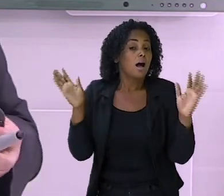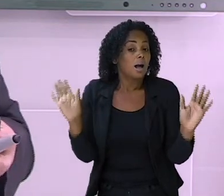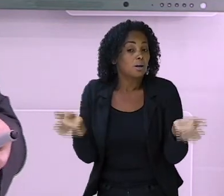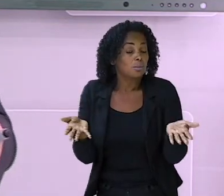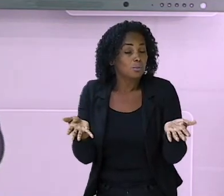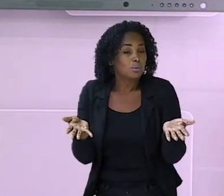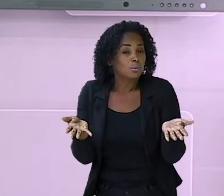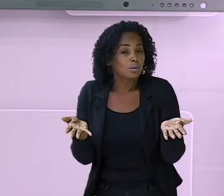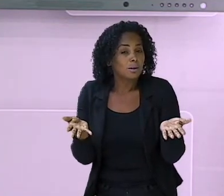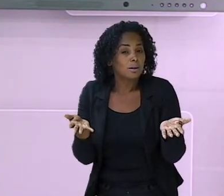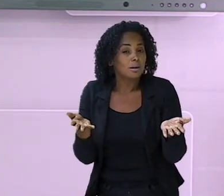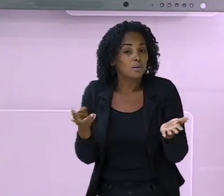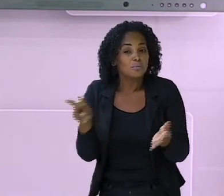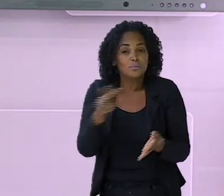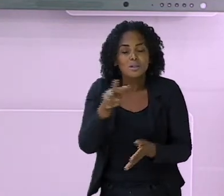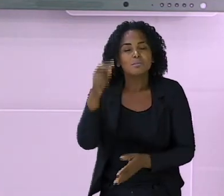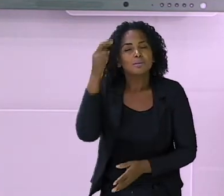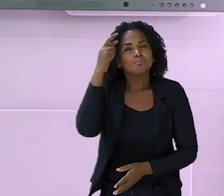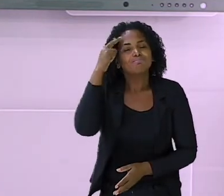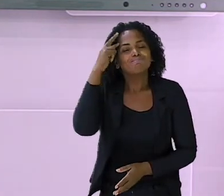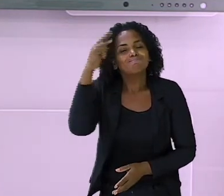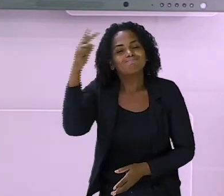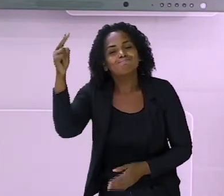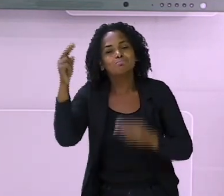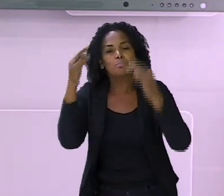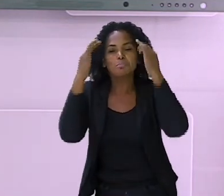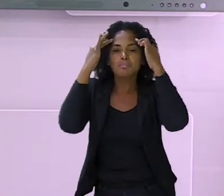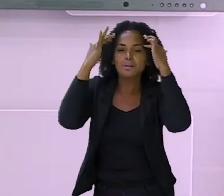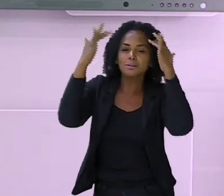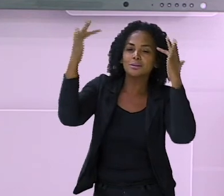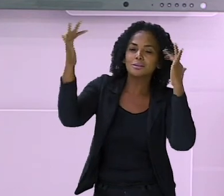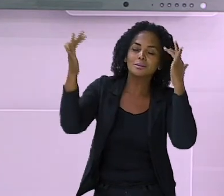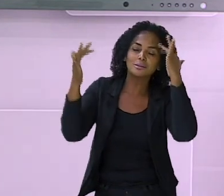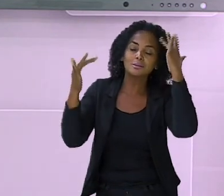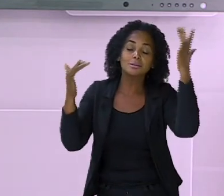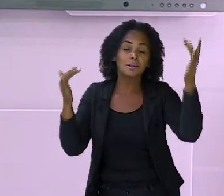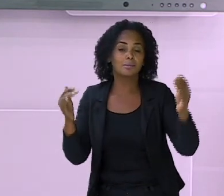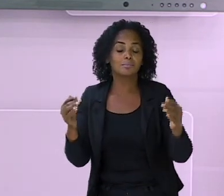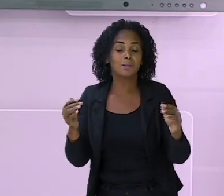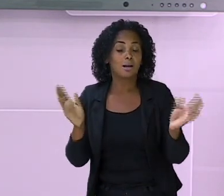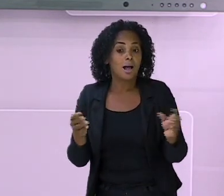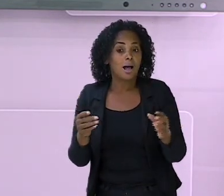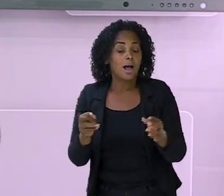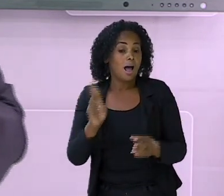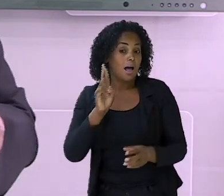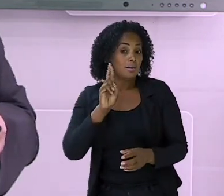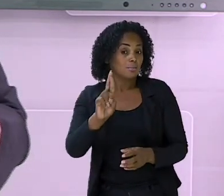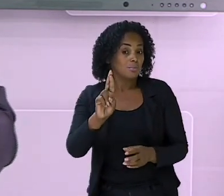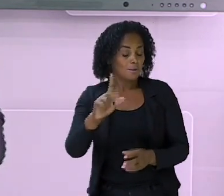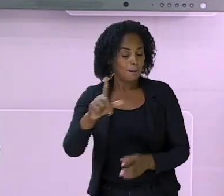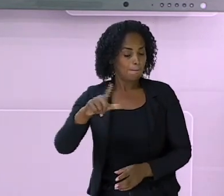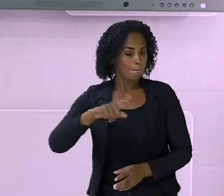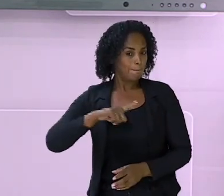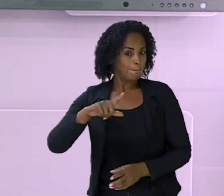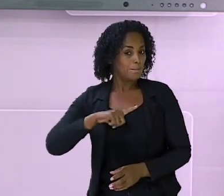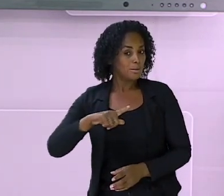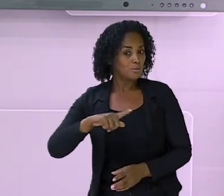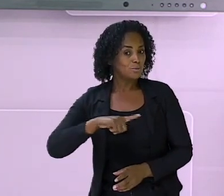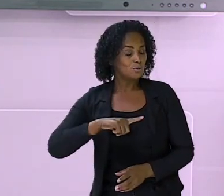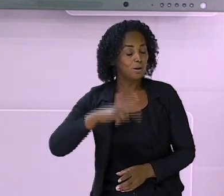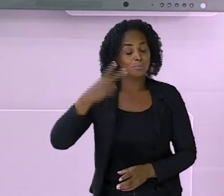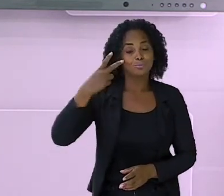pudesse reviver algo do passado, ou que você pudesse também se transportar para o futuro. Agora